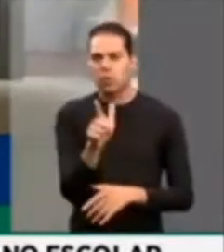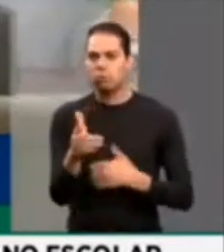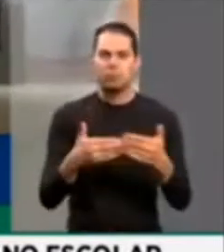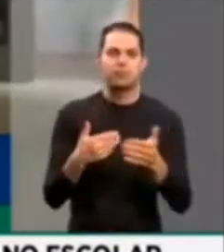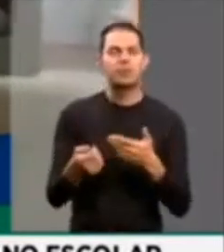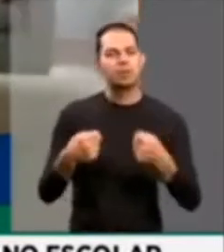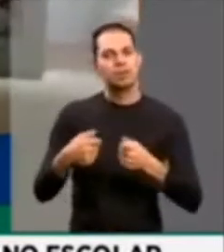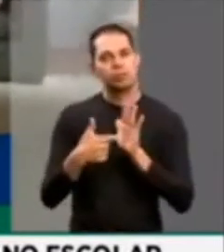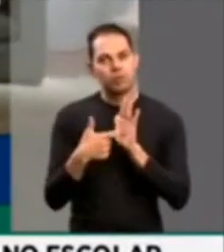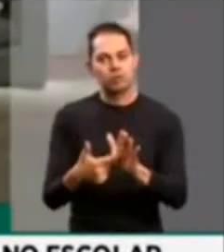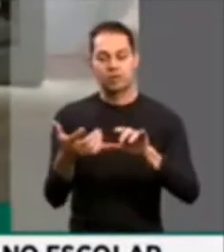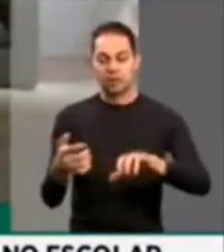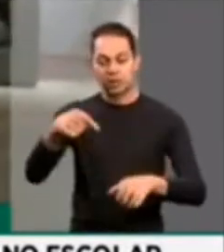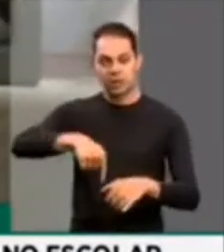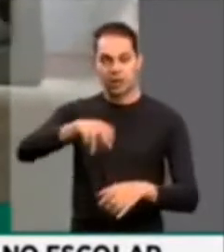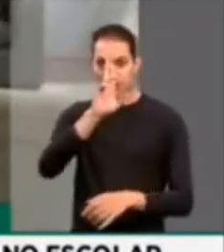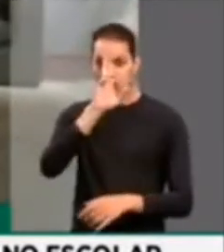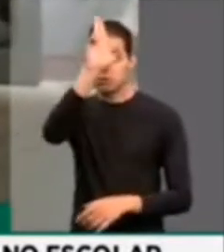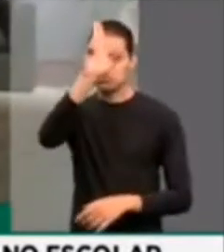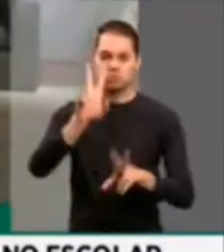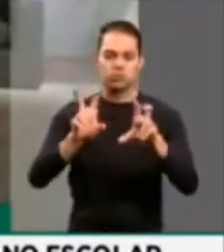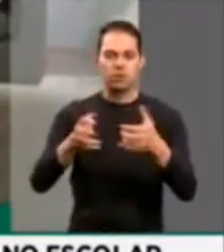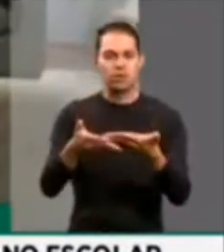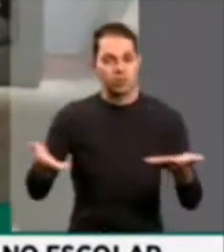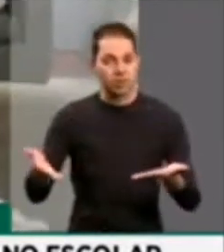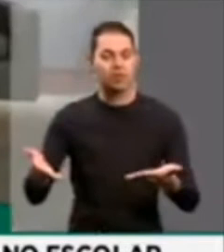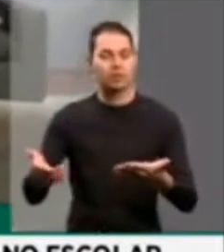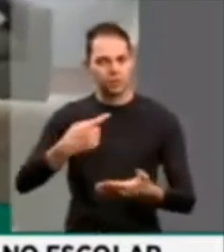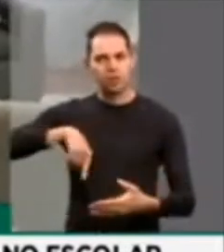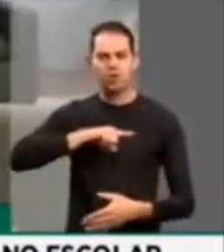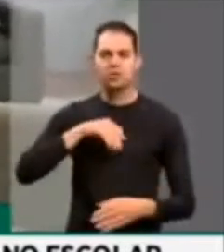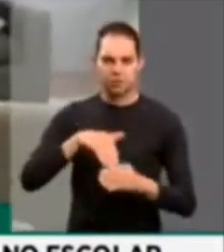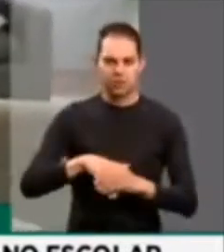mostrar que o parlamento é protagonista nessa matéria, nesse assunto.